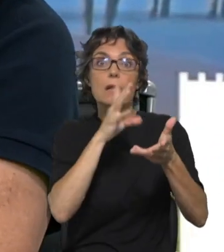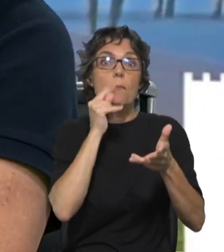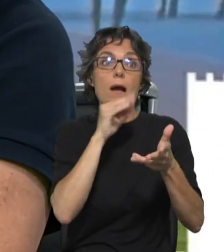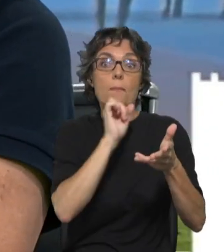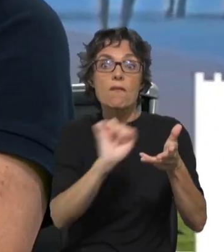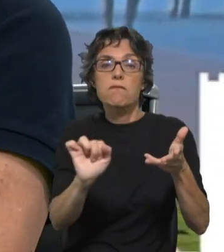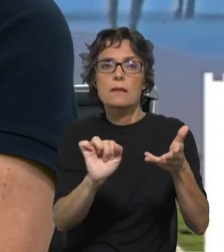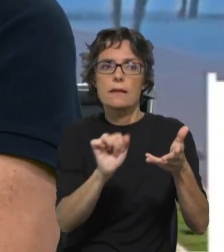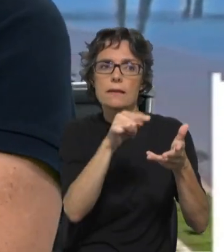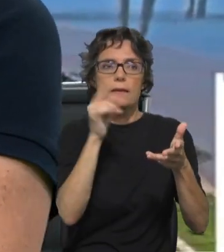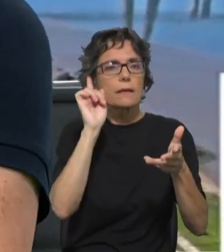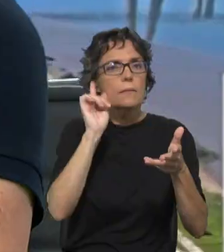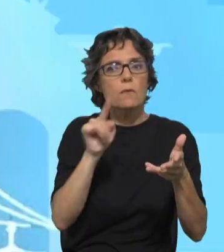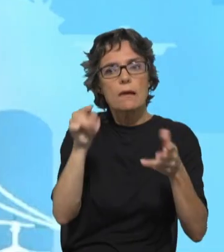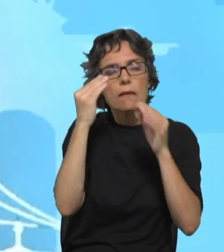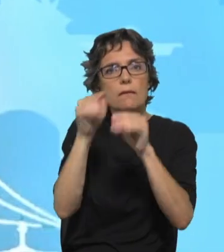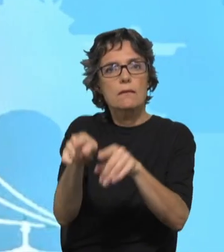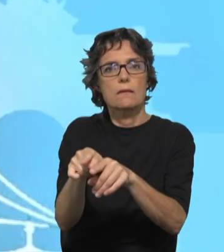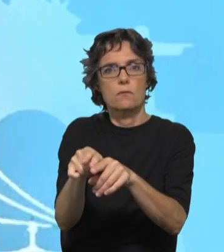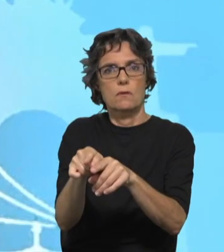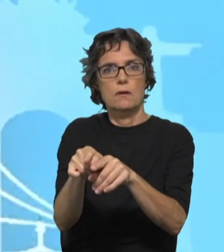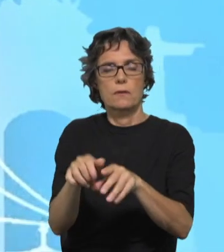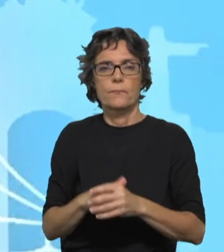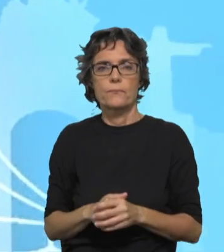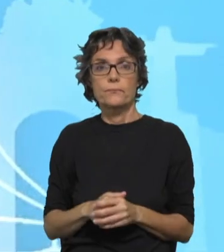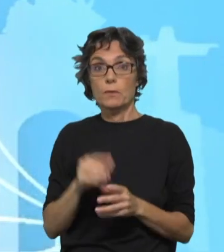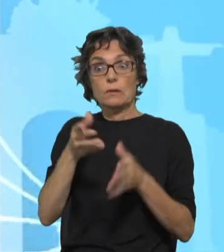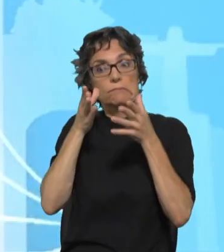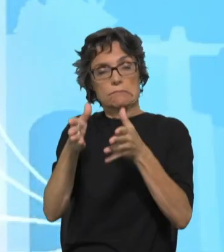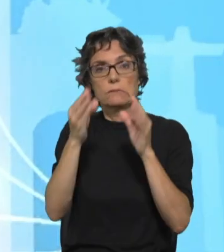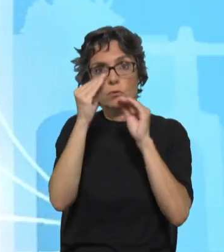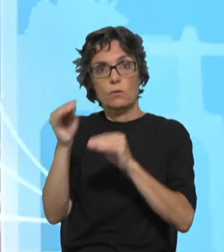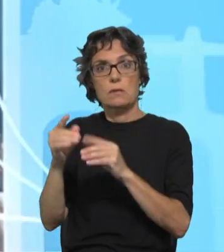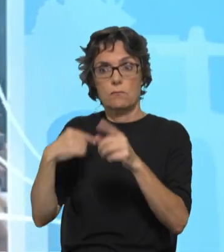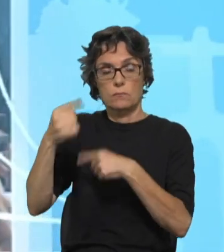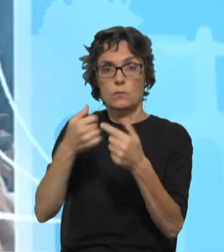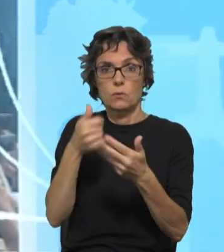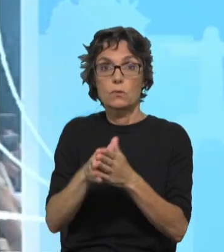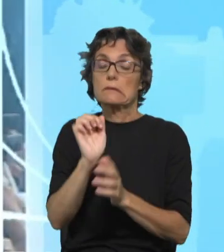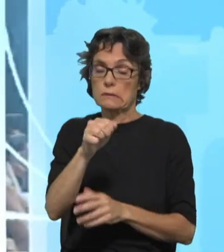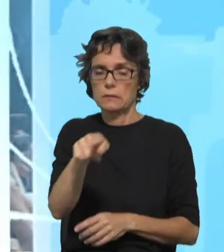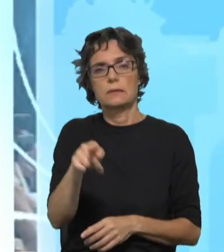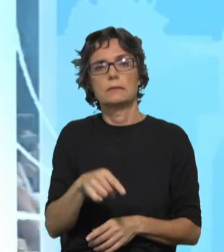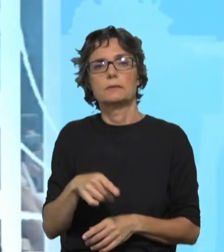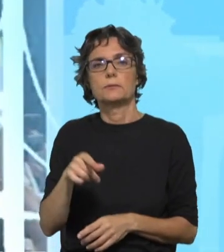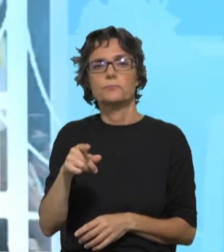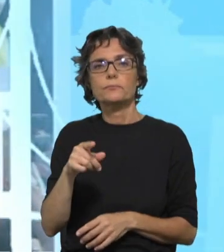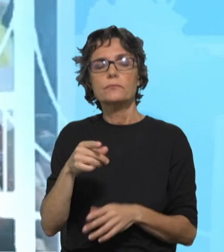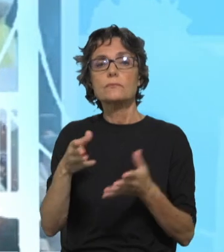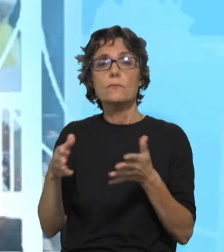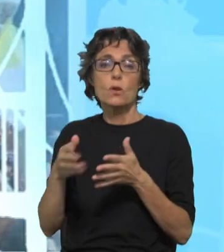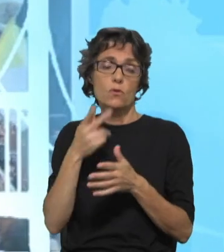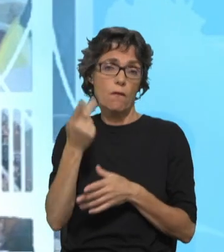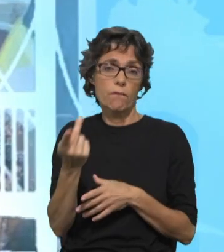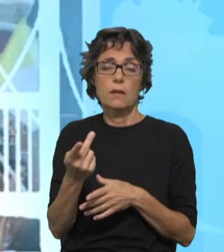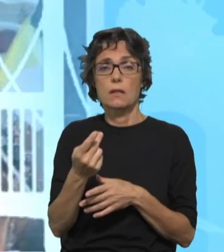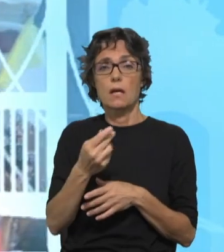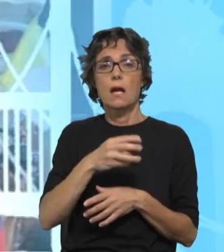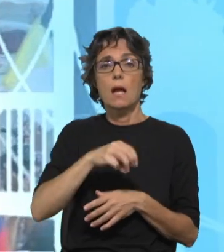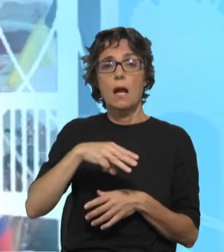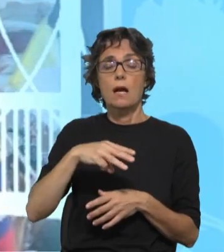elas viessem. E apostar nessa educação também de todas as gerações. E são, de facto, traços da vida de Madre Teresa Saldanha que decorrem da investigação que fez,